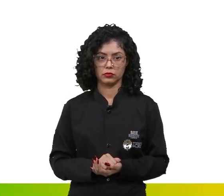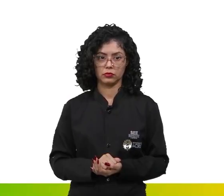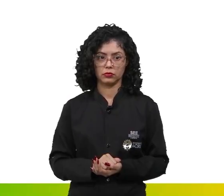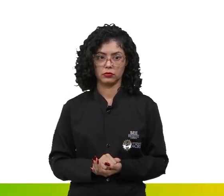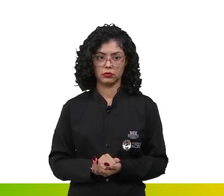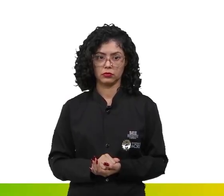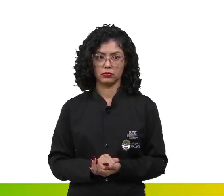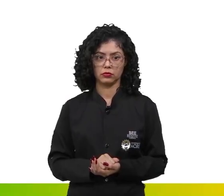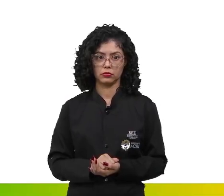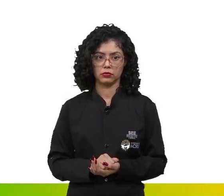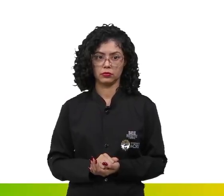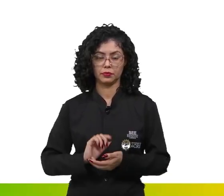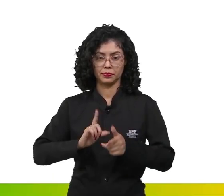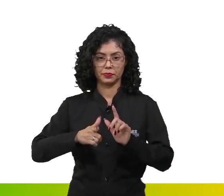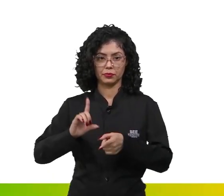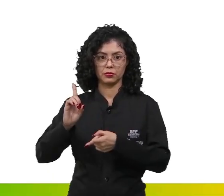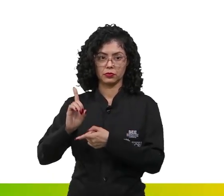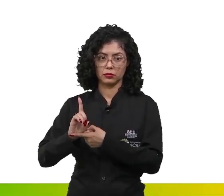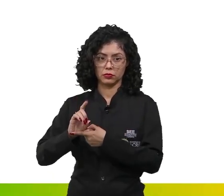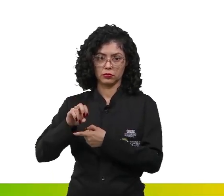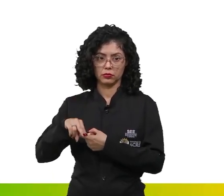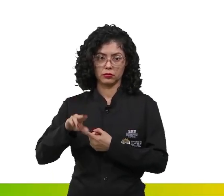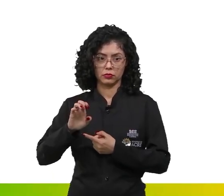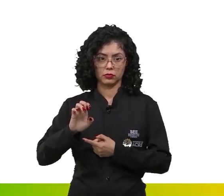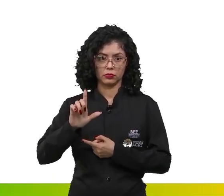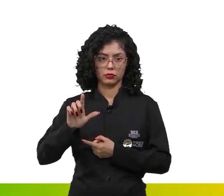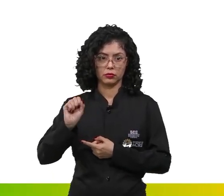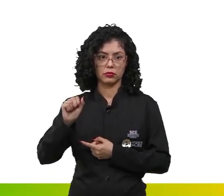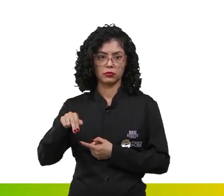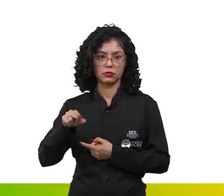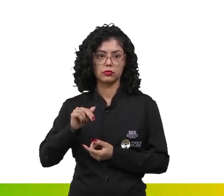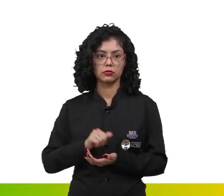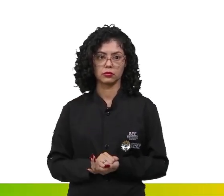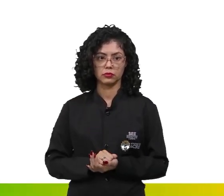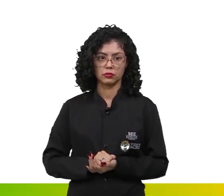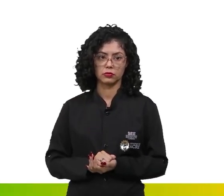a letra D, Nelson Mandela.